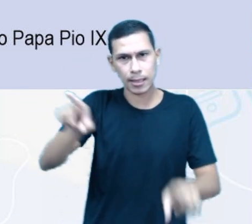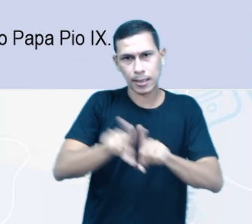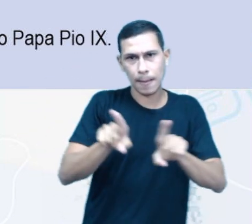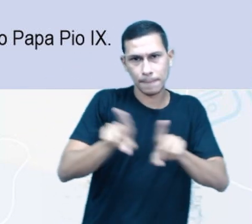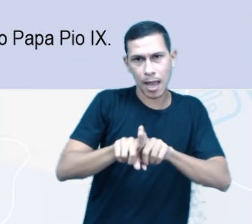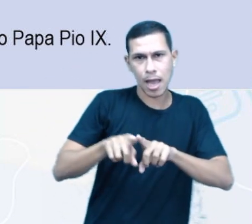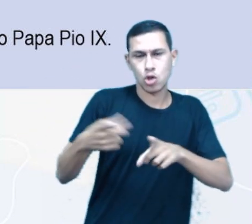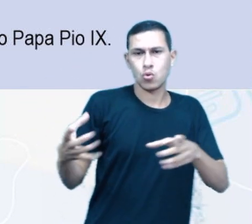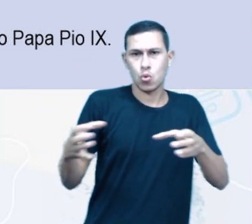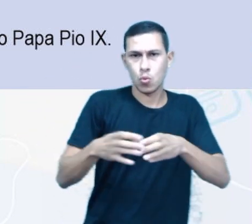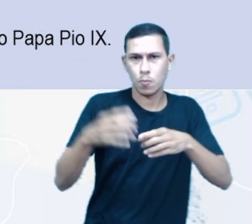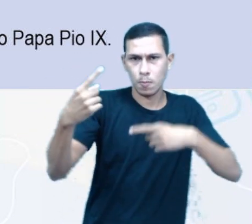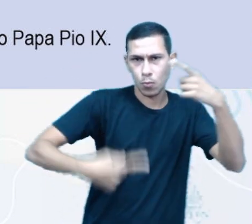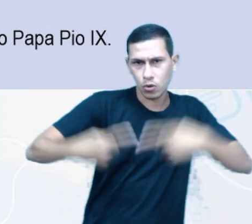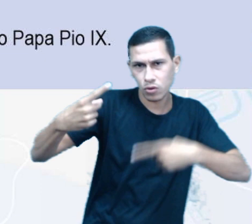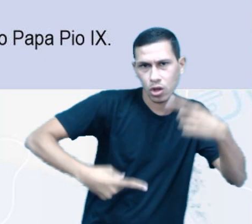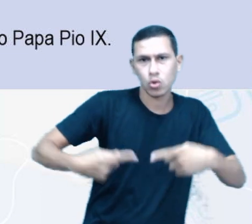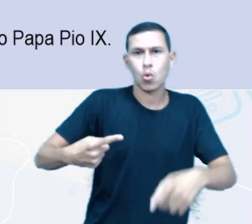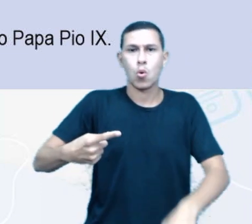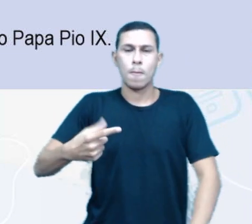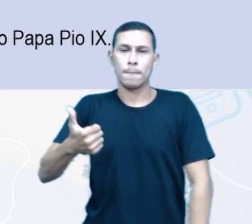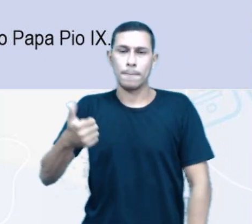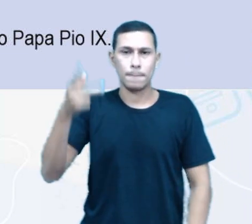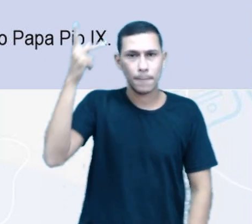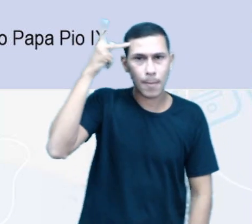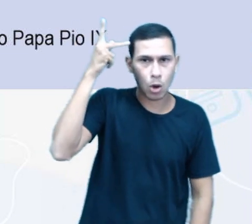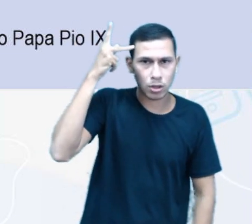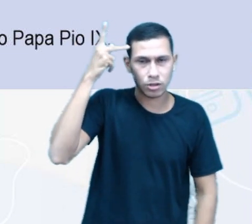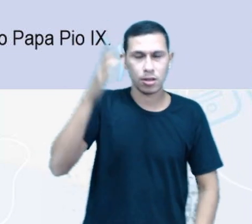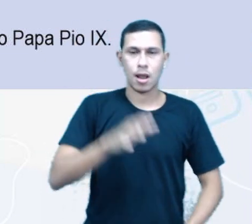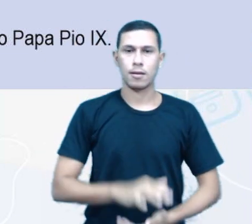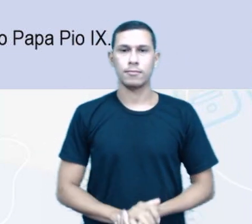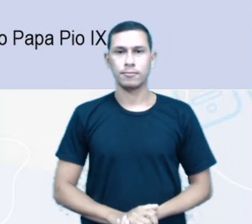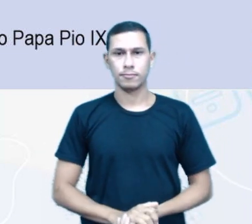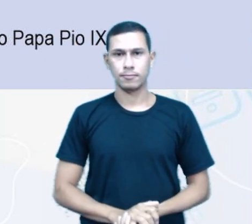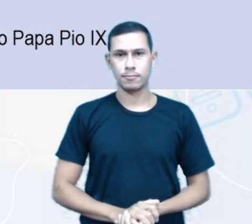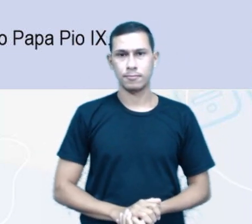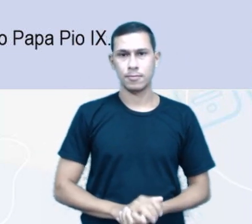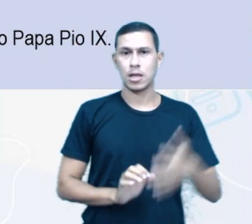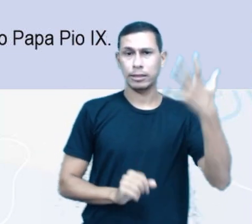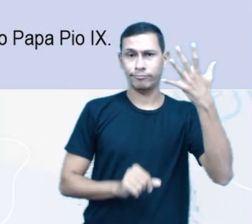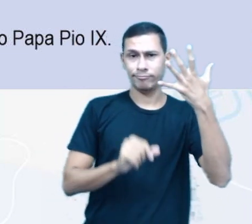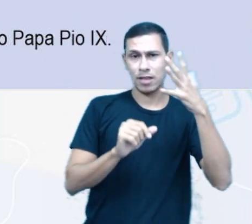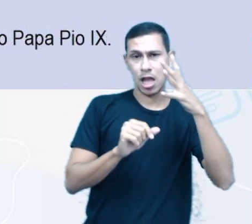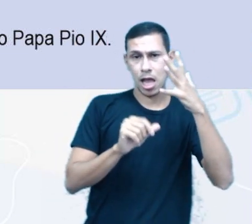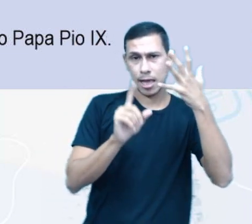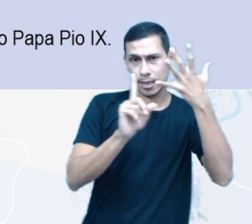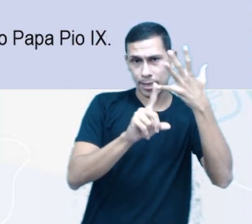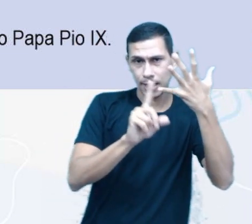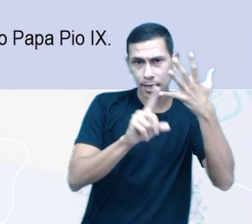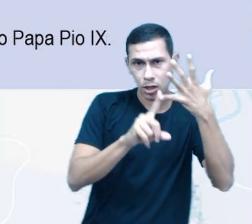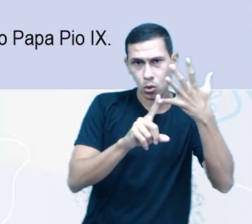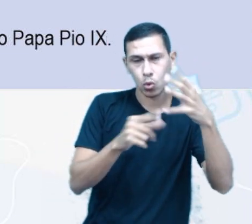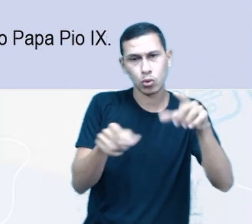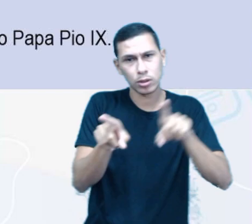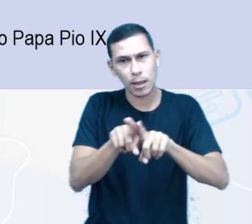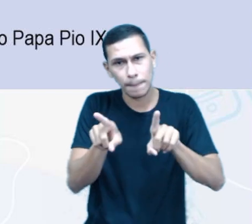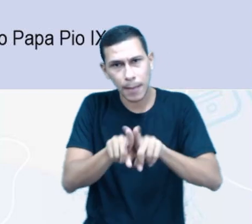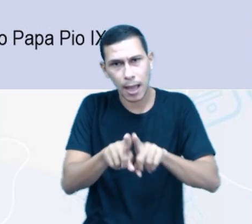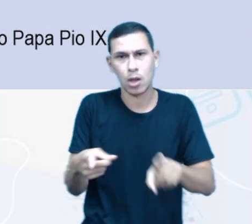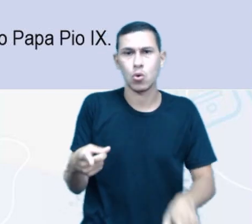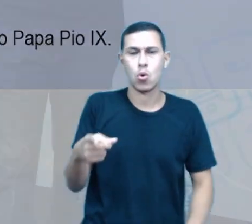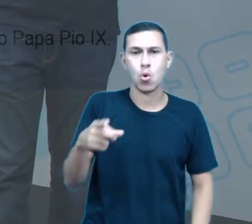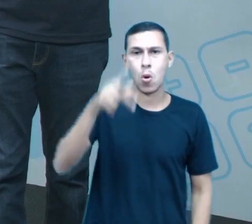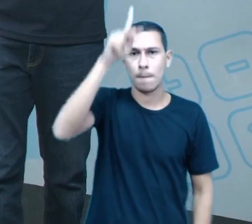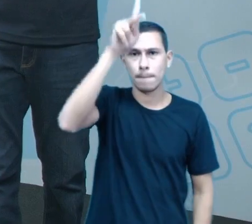Republicano Paulista. Quinto tópico, a desobediência da encíclica do Papa Pio IX, que queria